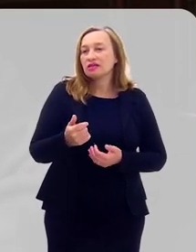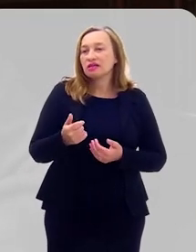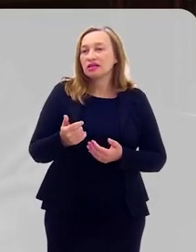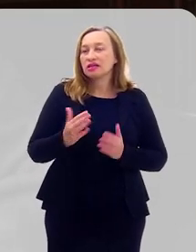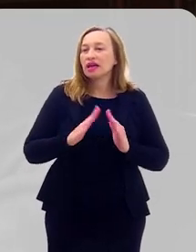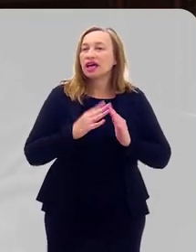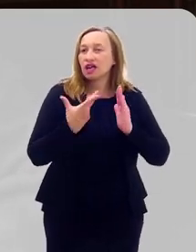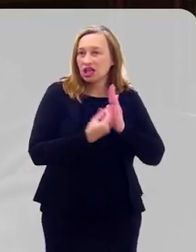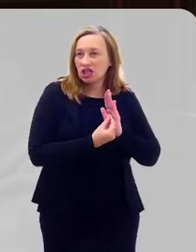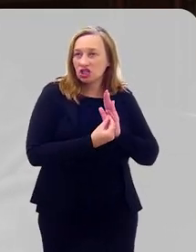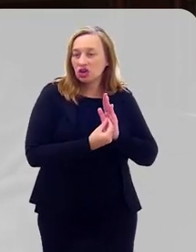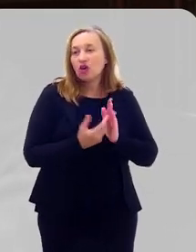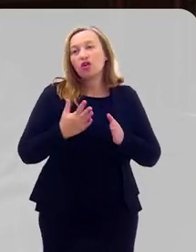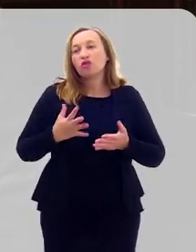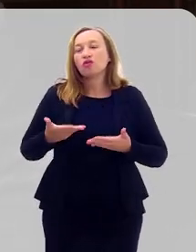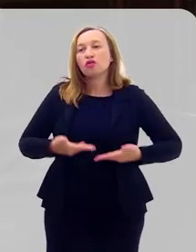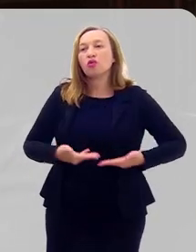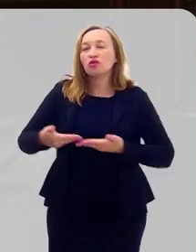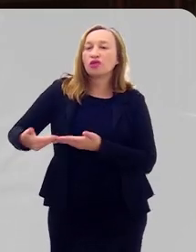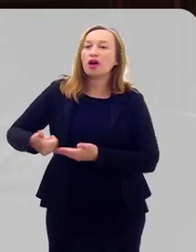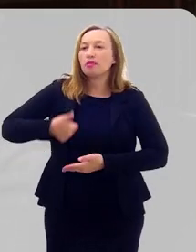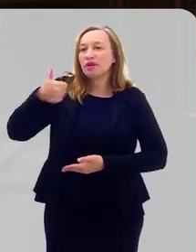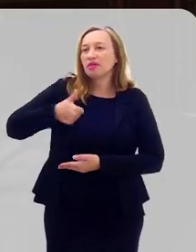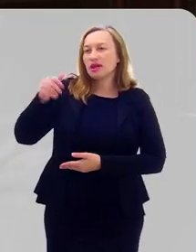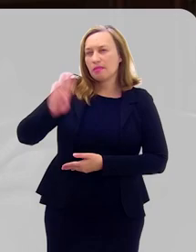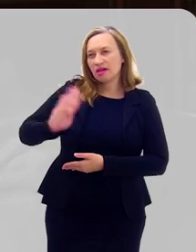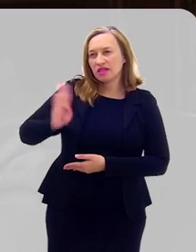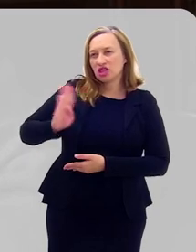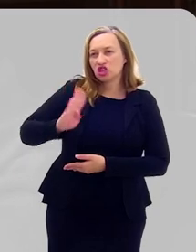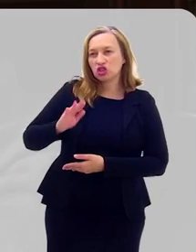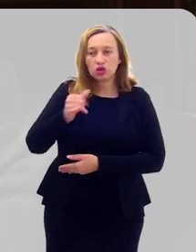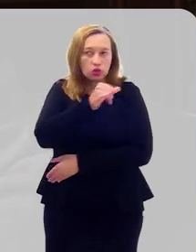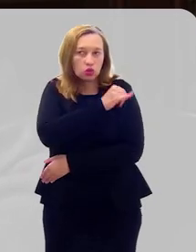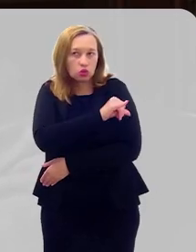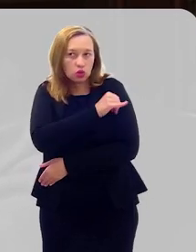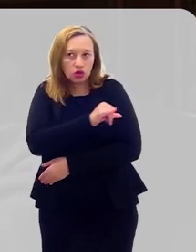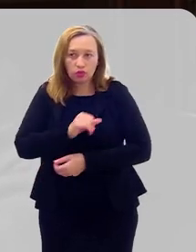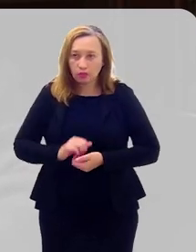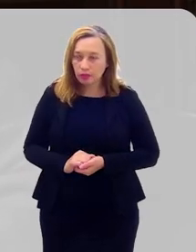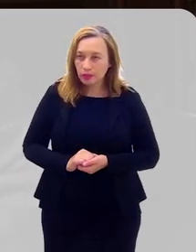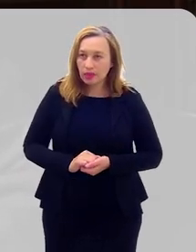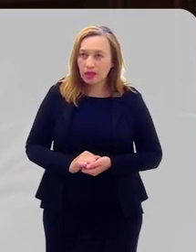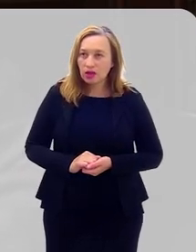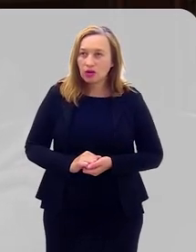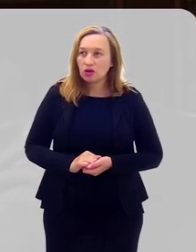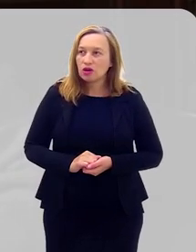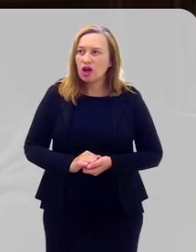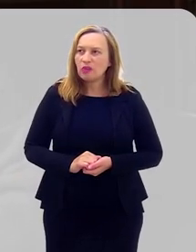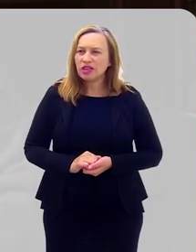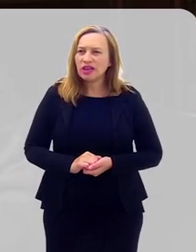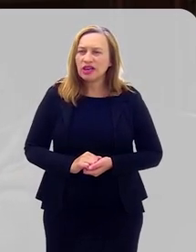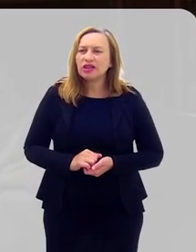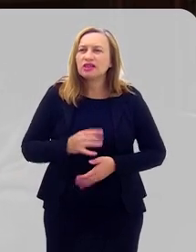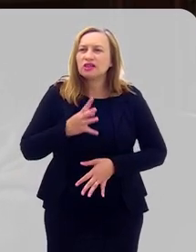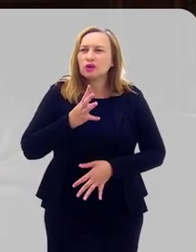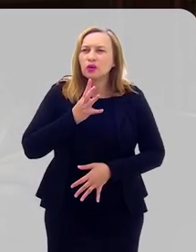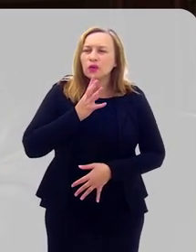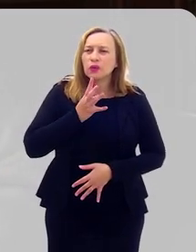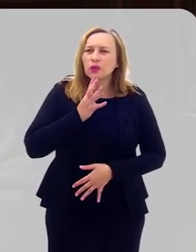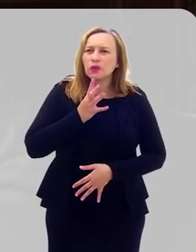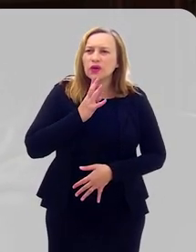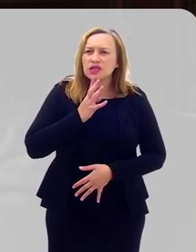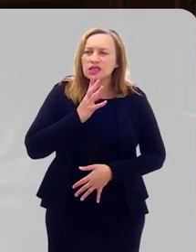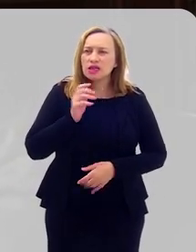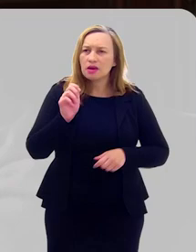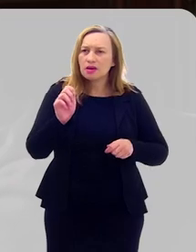fora. Largou. Não, aí eu fui convidado para a Primeira Igreja Batista do Rio. E na Primeira Igreja Batista do Rio comecei como um